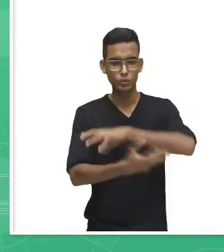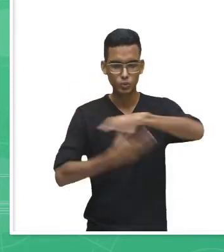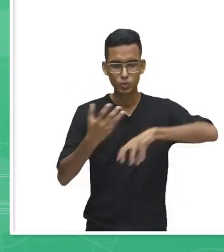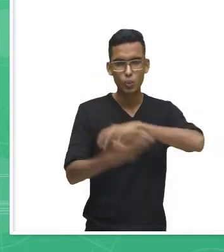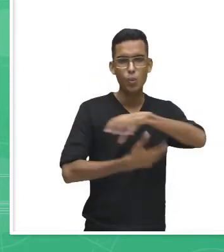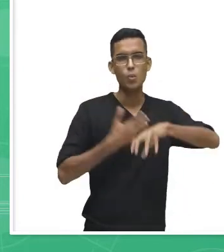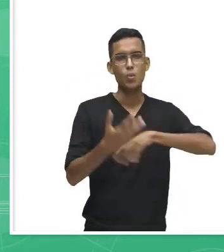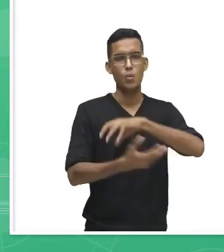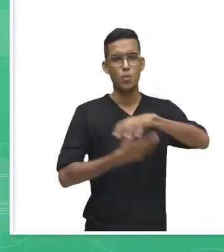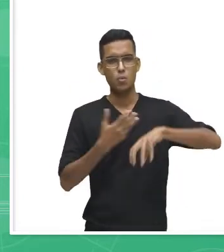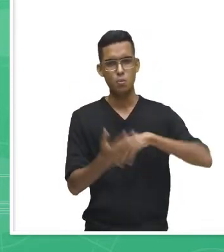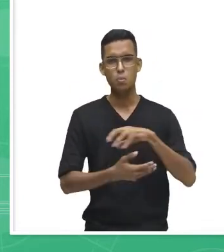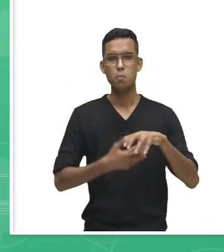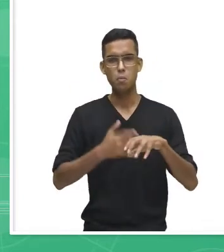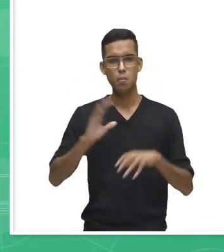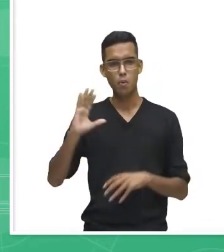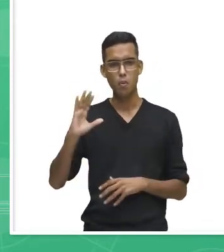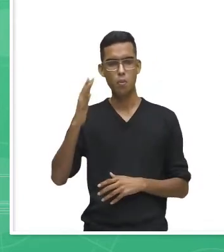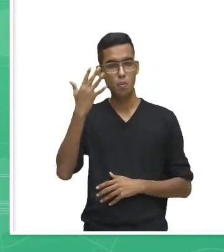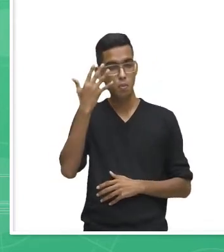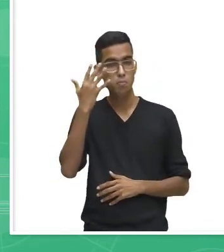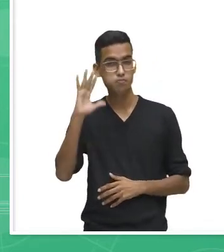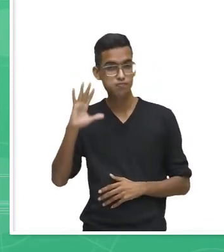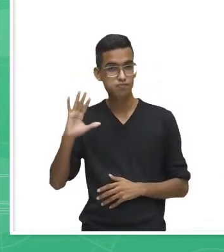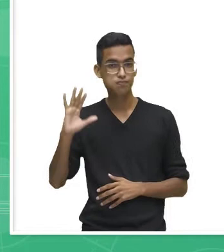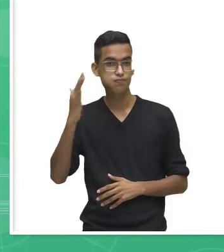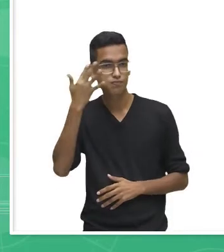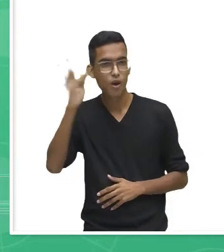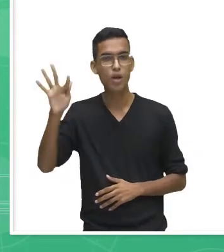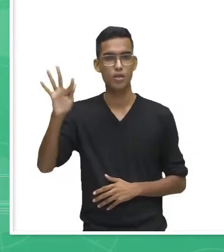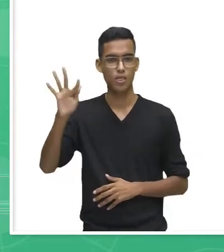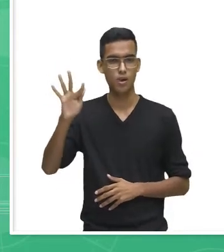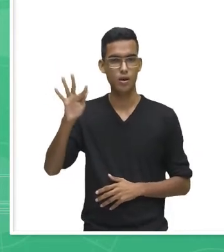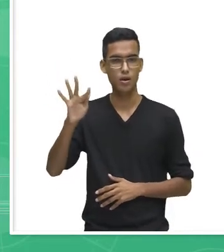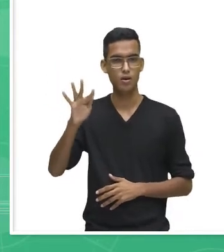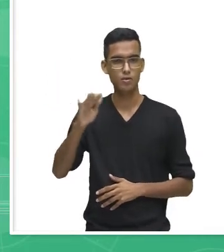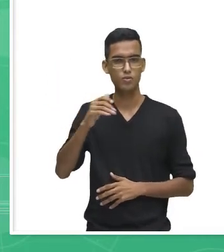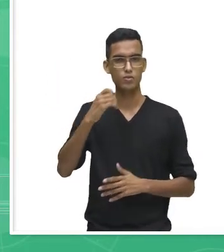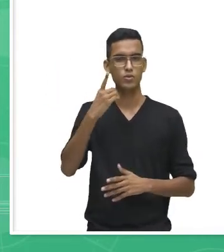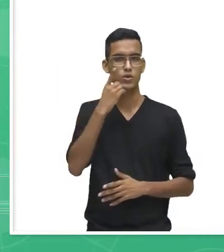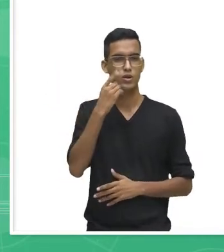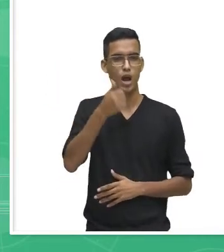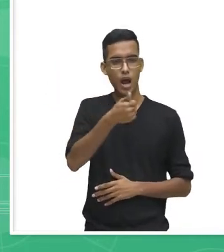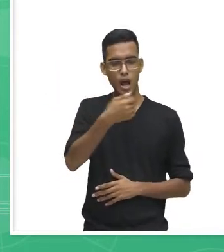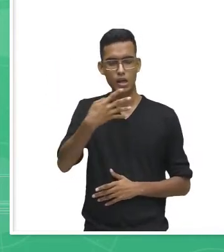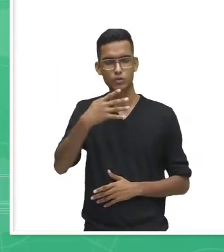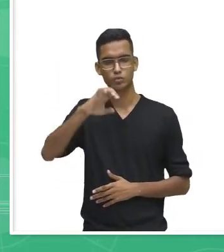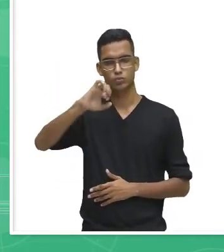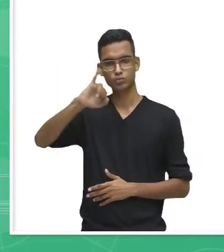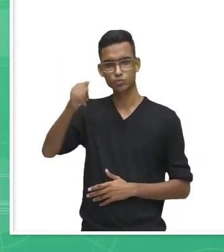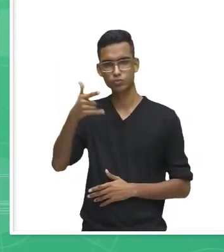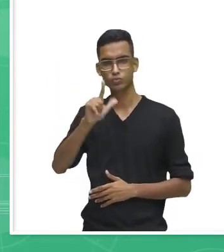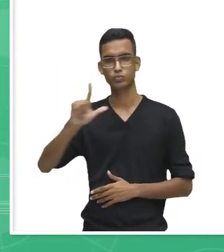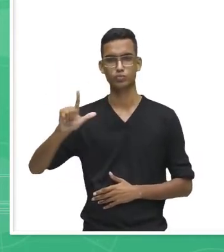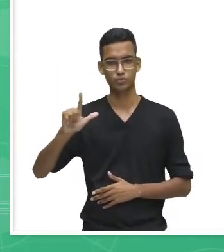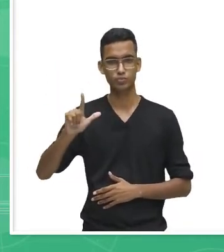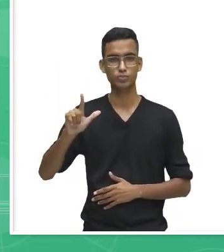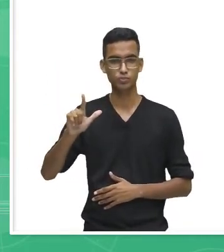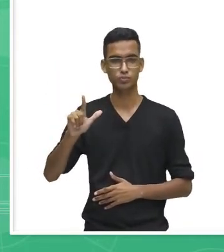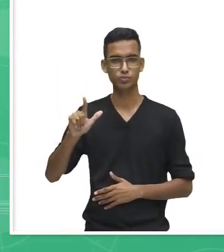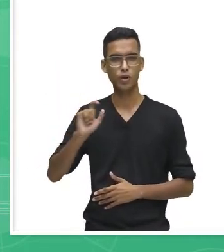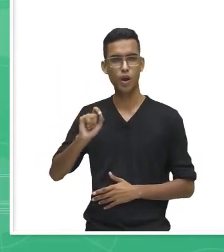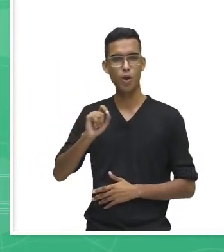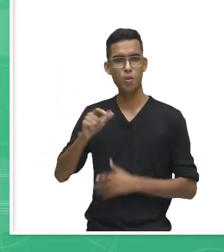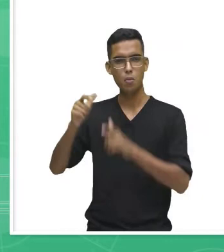julho, o maior feriado ali na França, que é a tomada da Bastilha. A Bastilha era símbolo do absolutismo